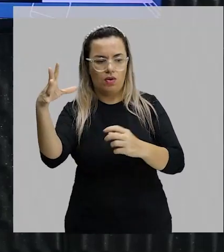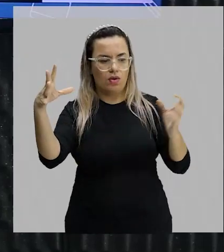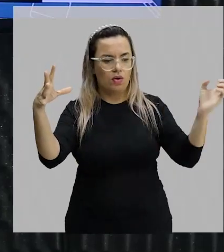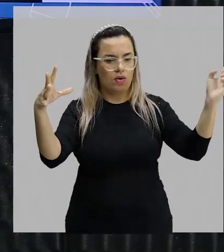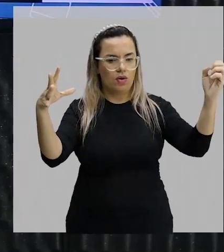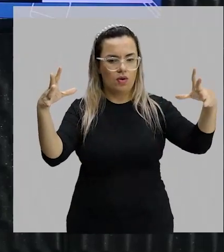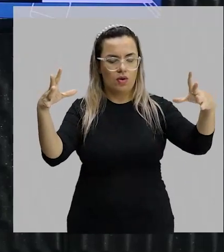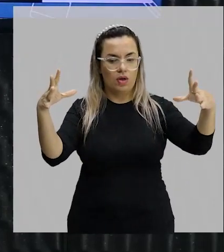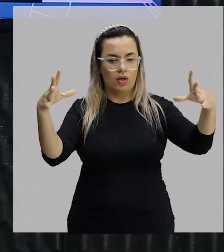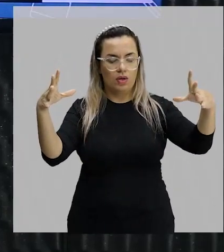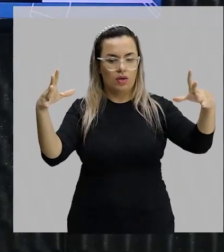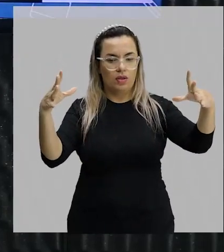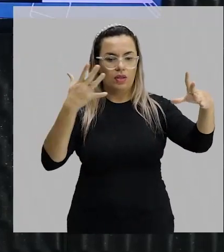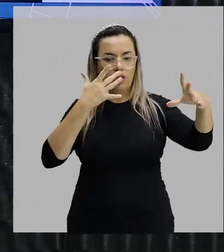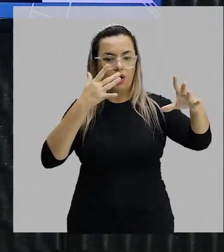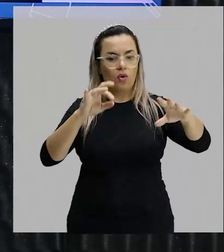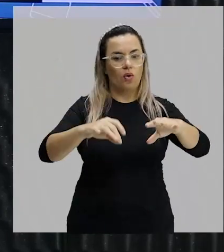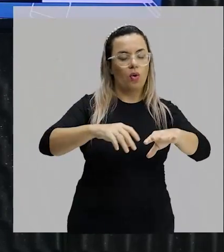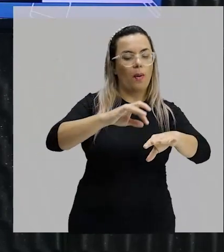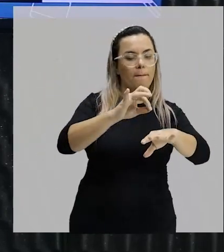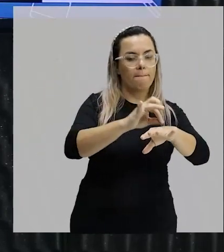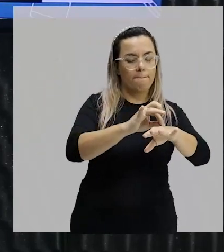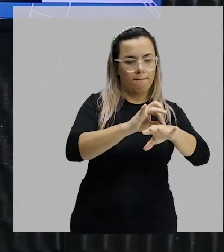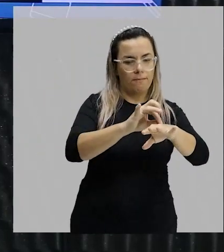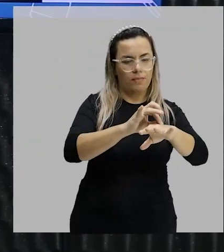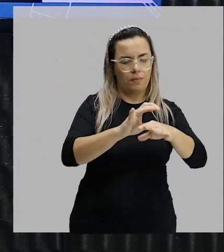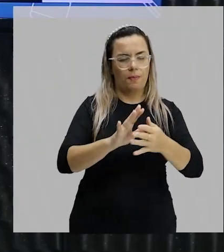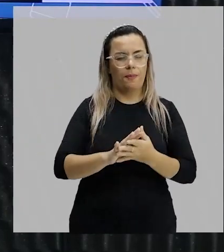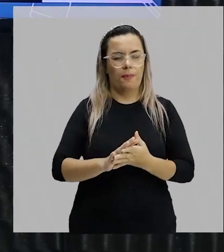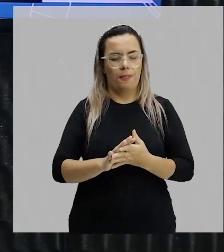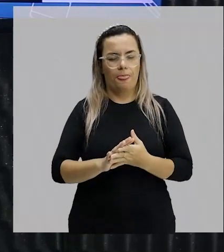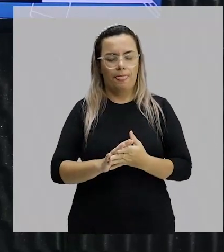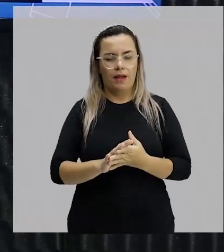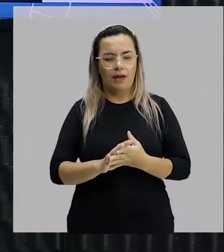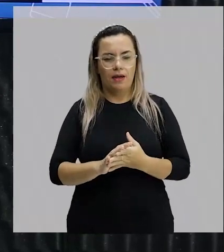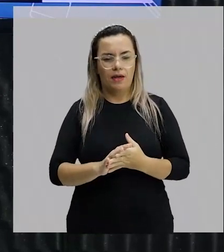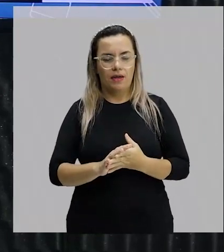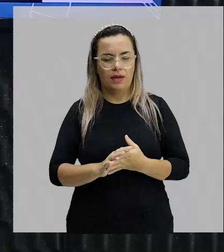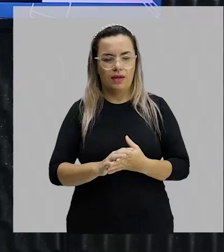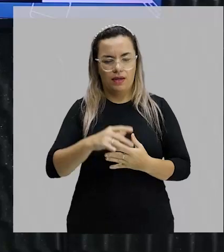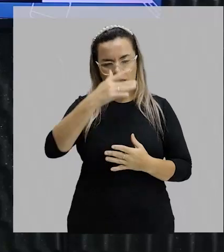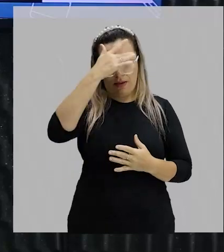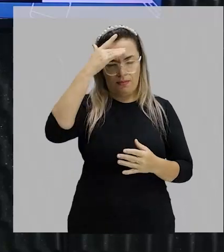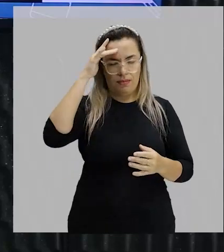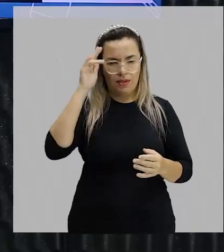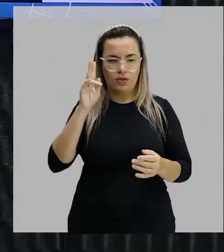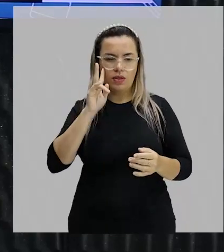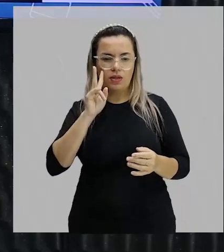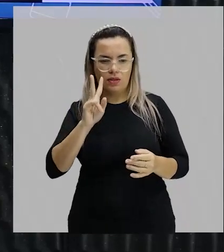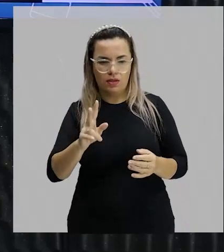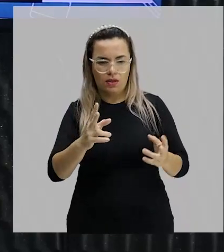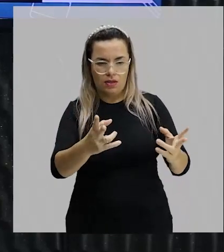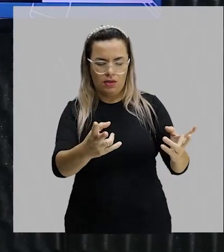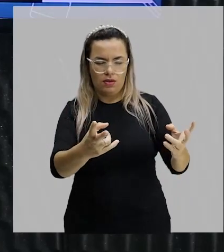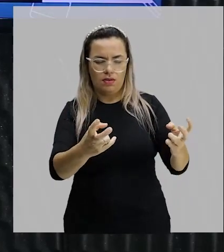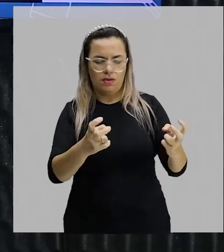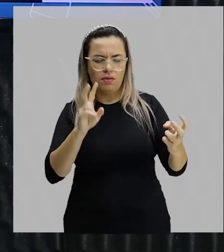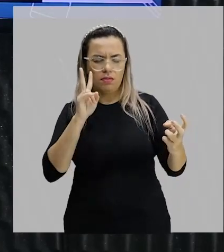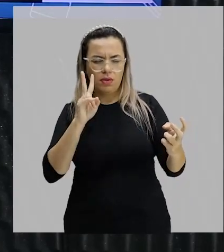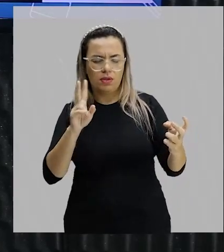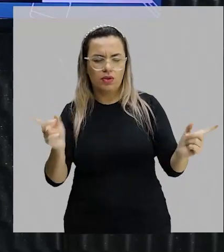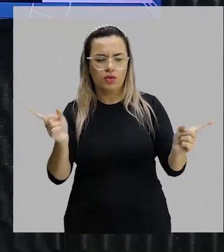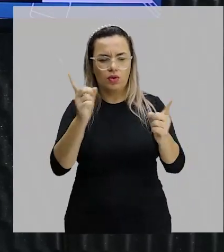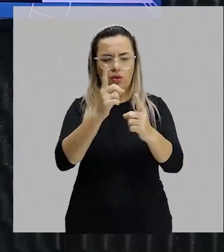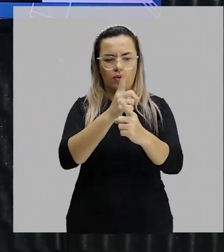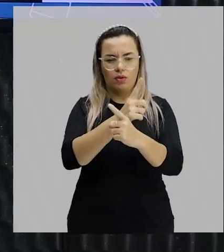do elenco. E é interessantíssimo que a plateia percebe, sente, mas não se dá conta do que acontece nesse processo de